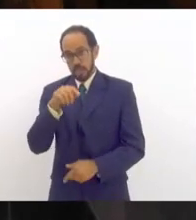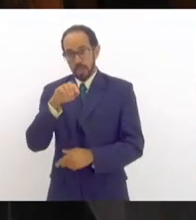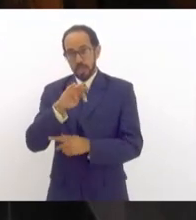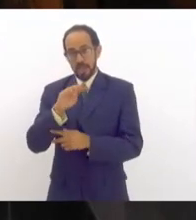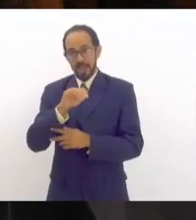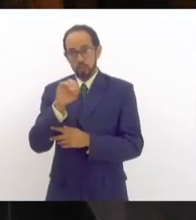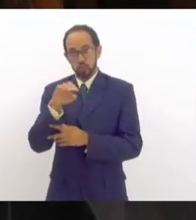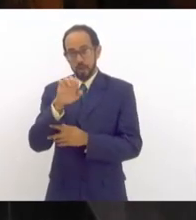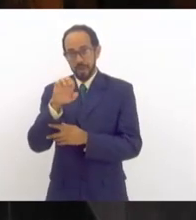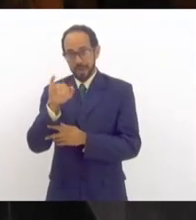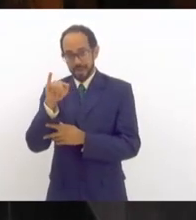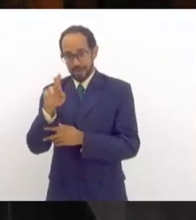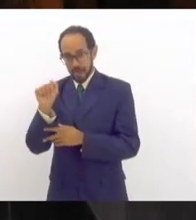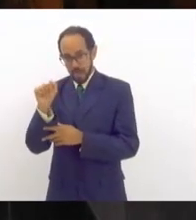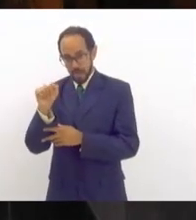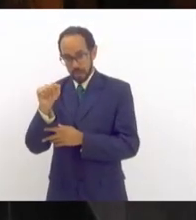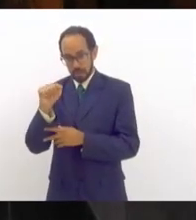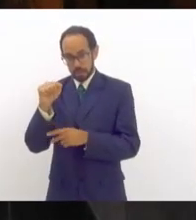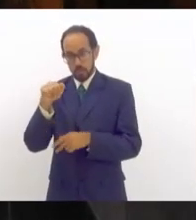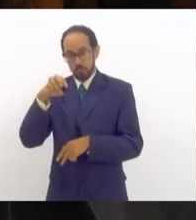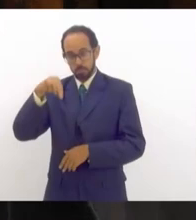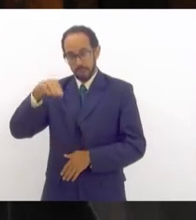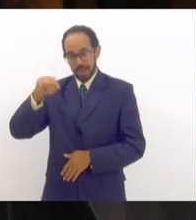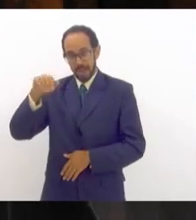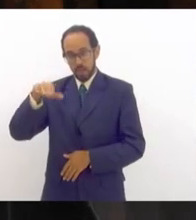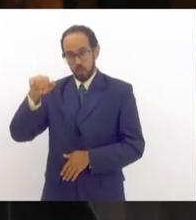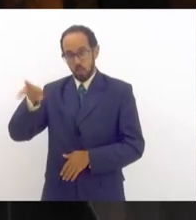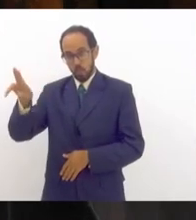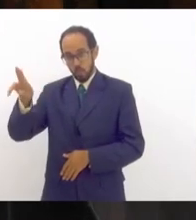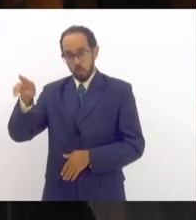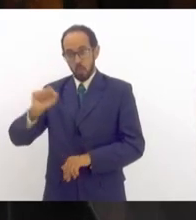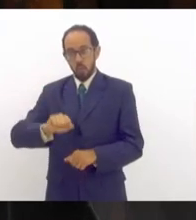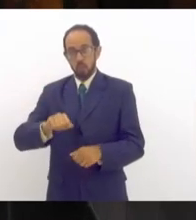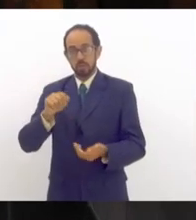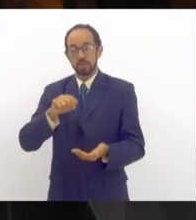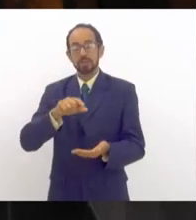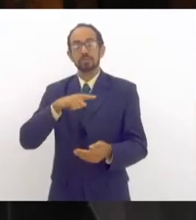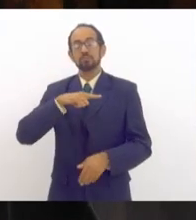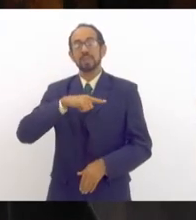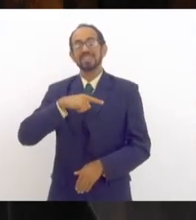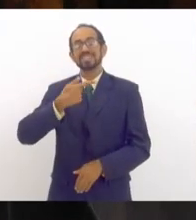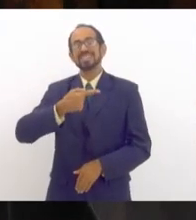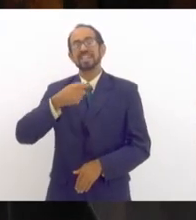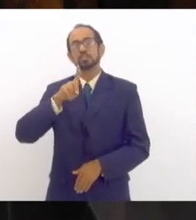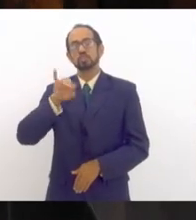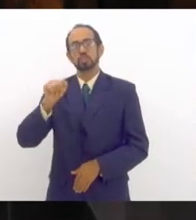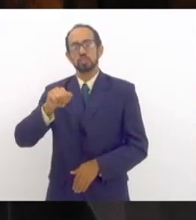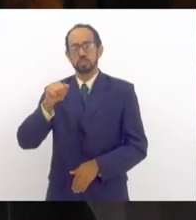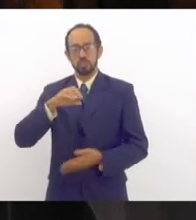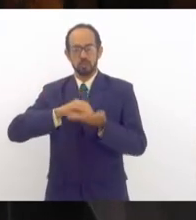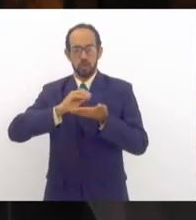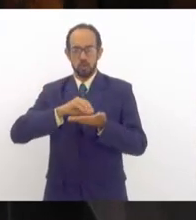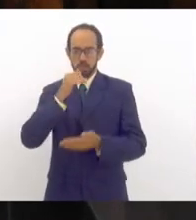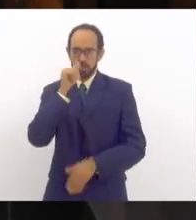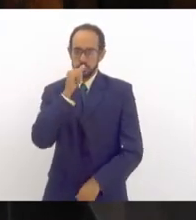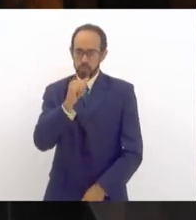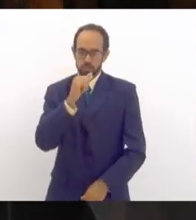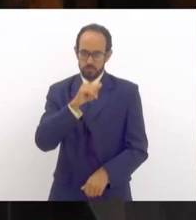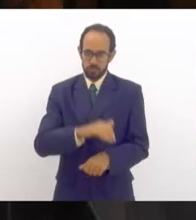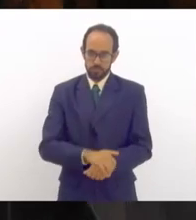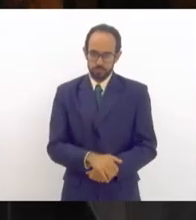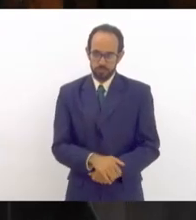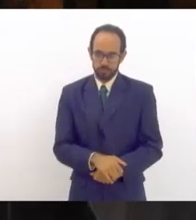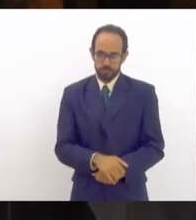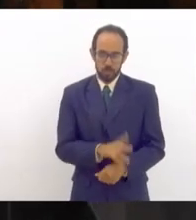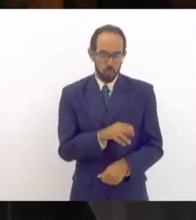luz paga uma conta cara e tem um serviço de merda prestado Então como disse nosso amigo